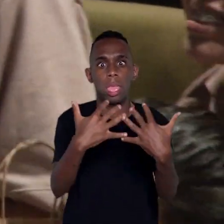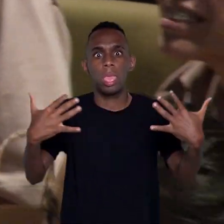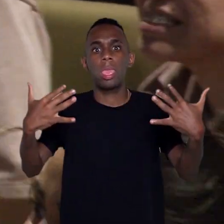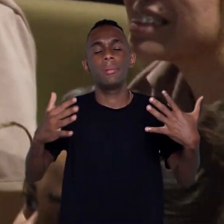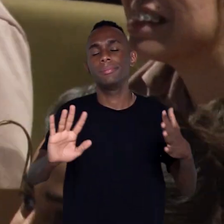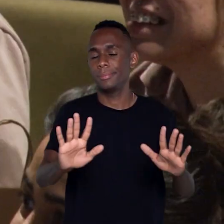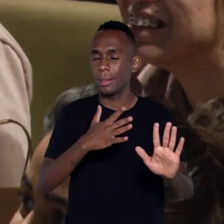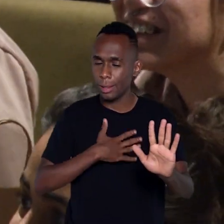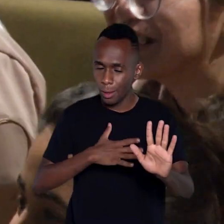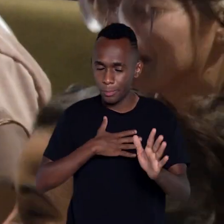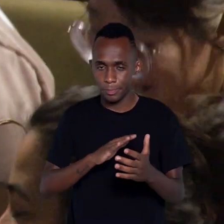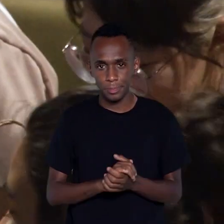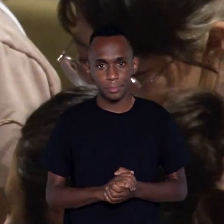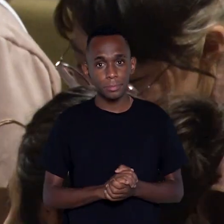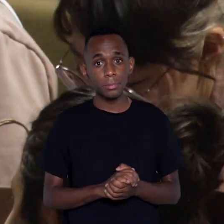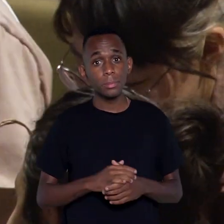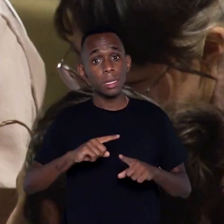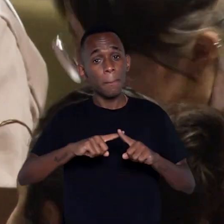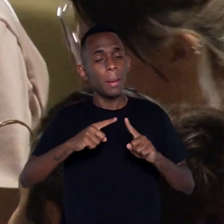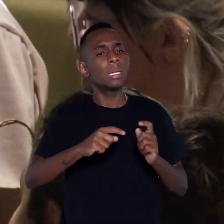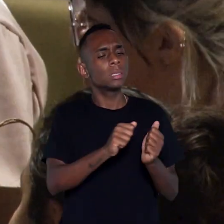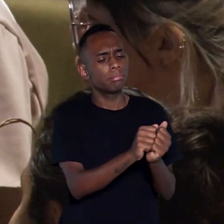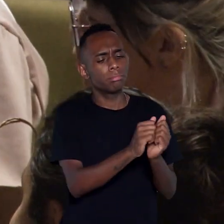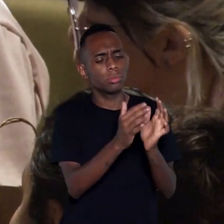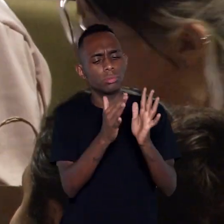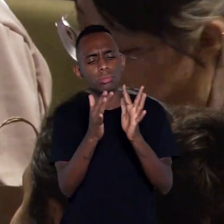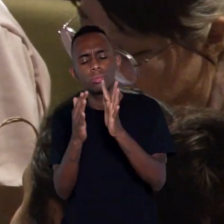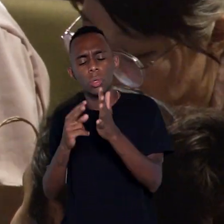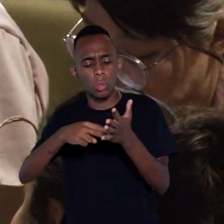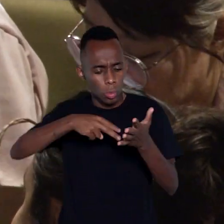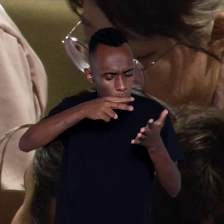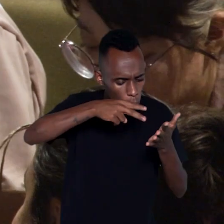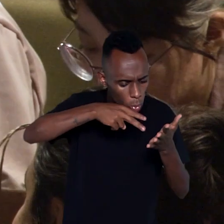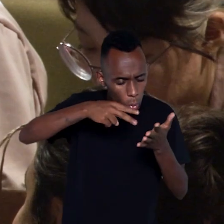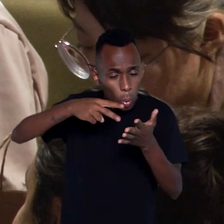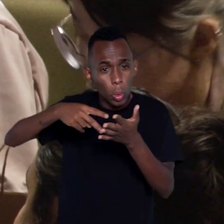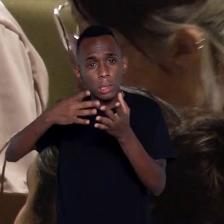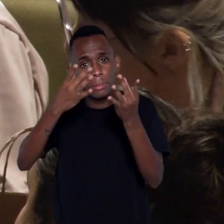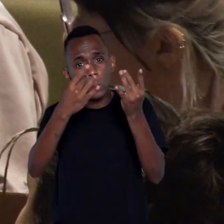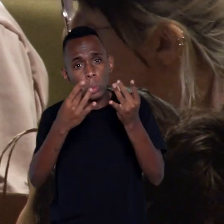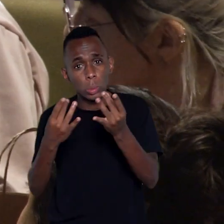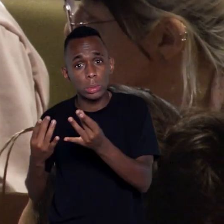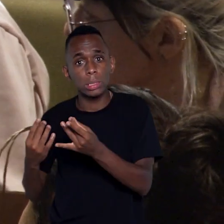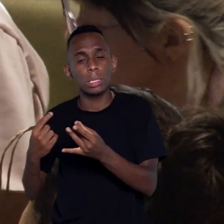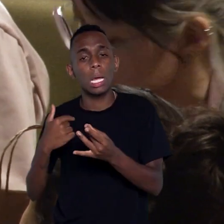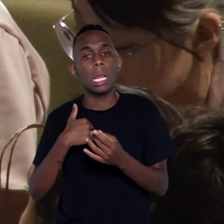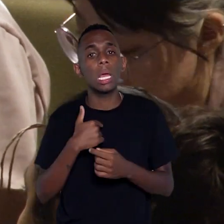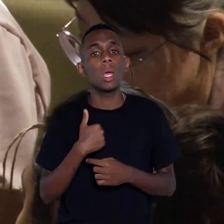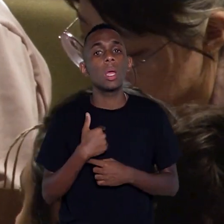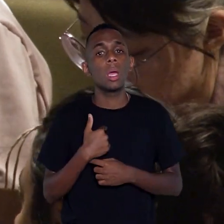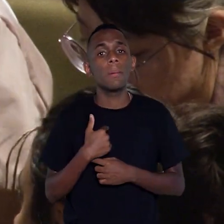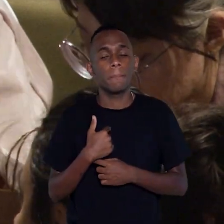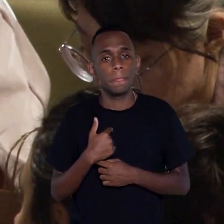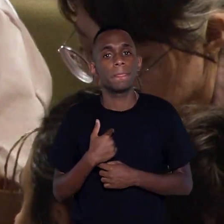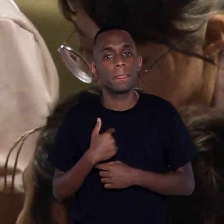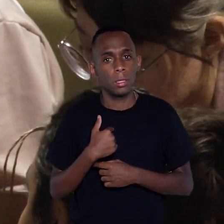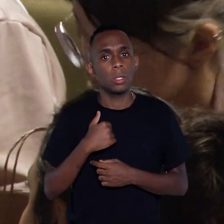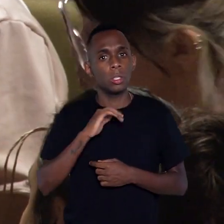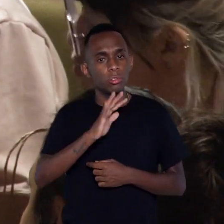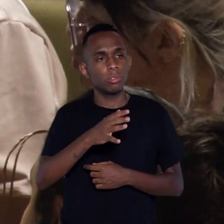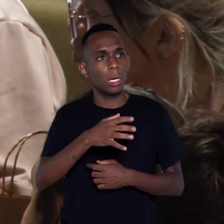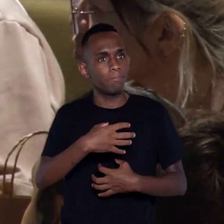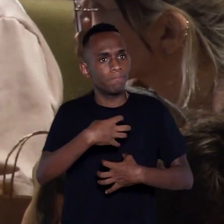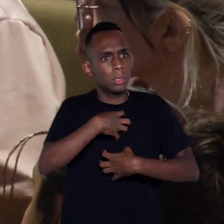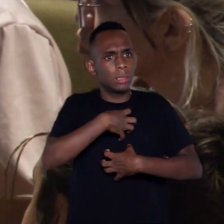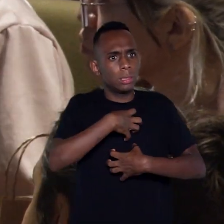gente na minha frente. Mas, em todo o decorrer da narrativa, eu já